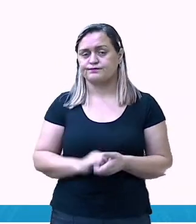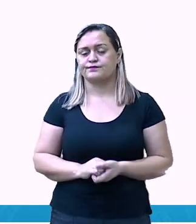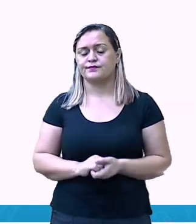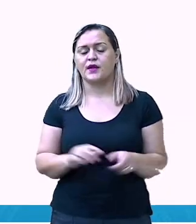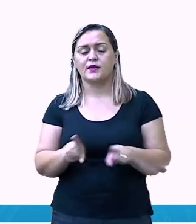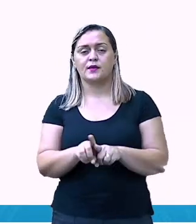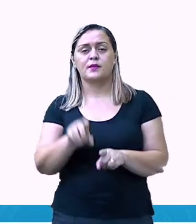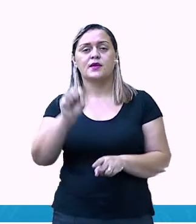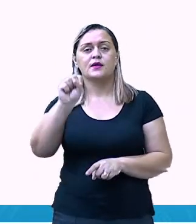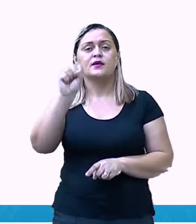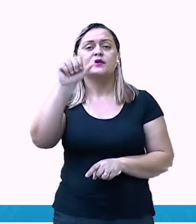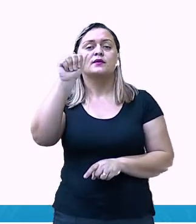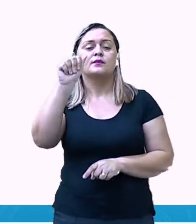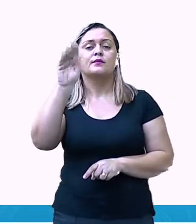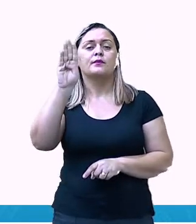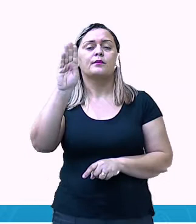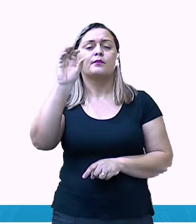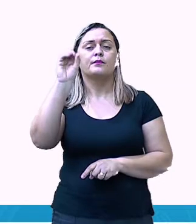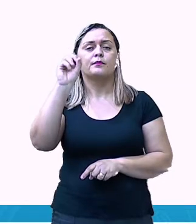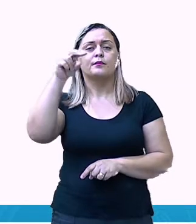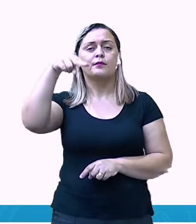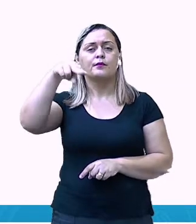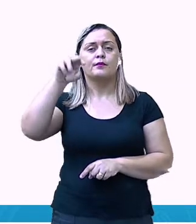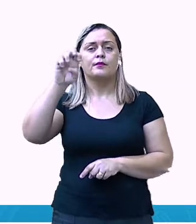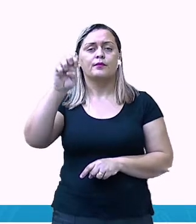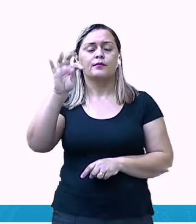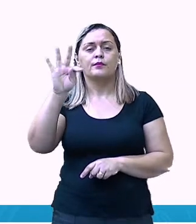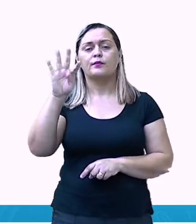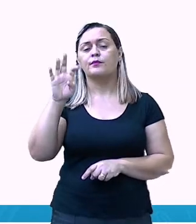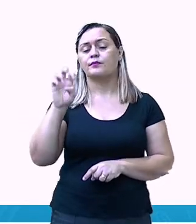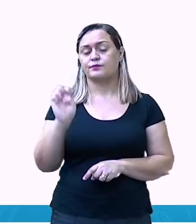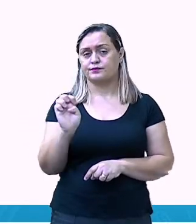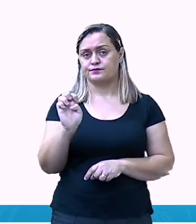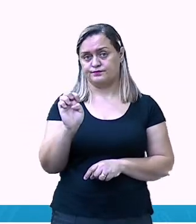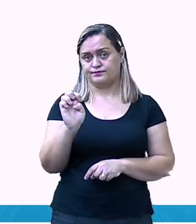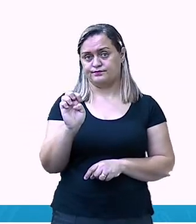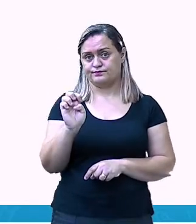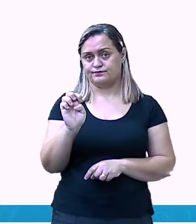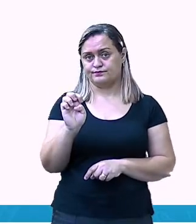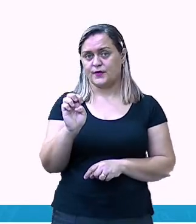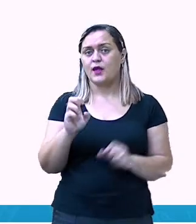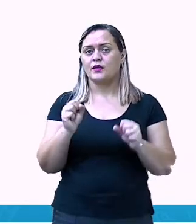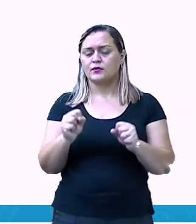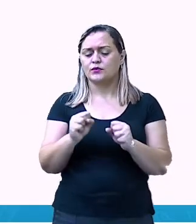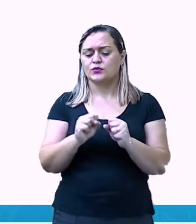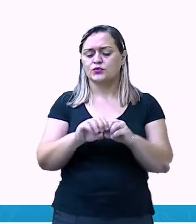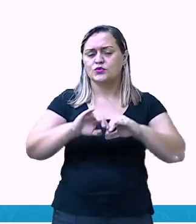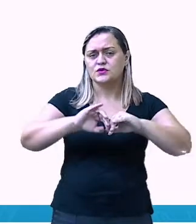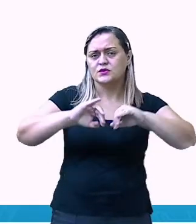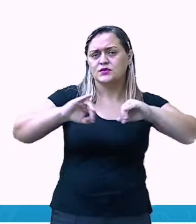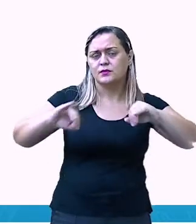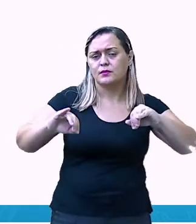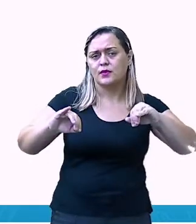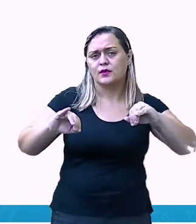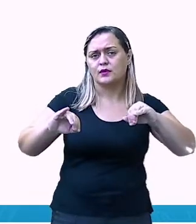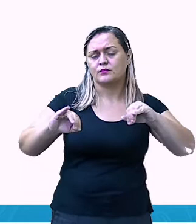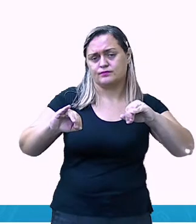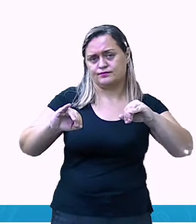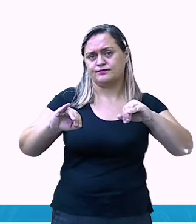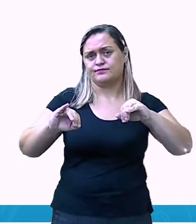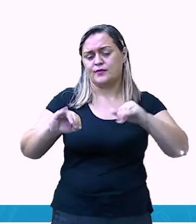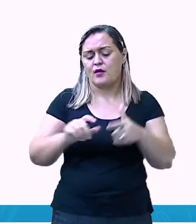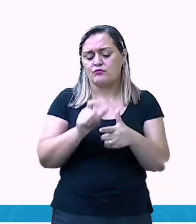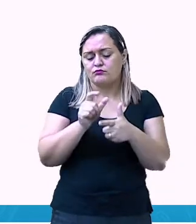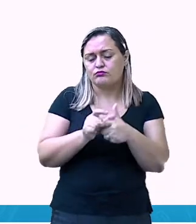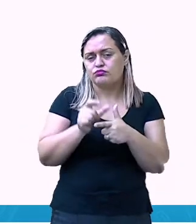sa-bo-ne-te. O que acontece? Acontece que por ser uma forma nova de ver a palavra, a gente às